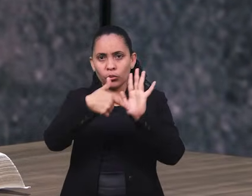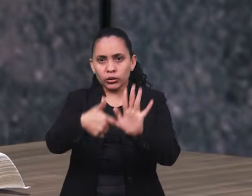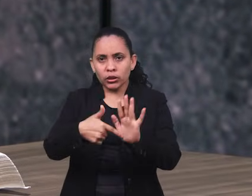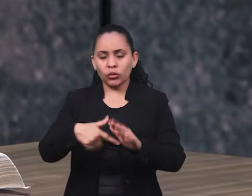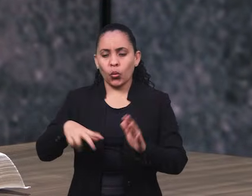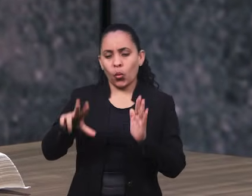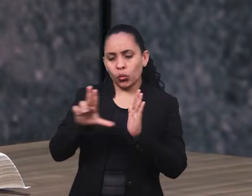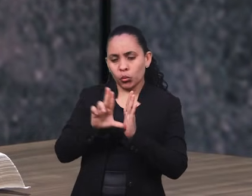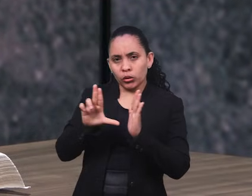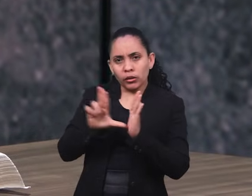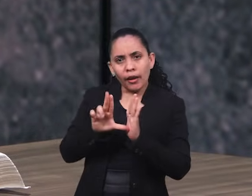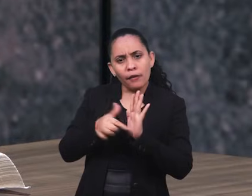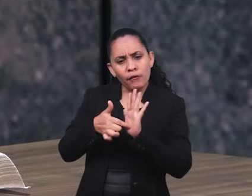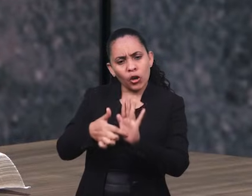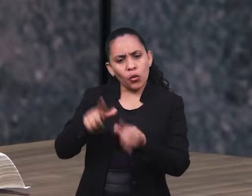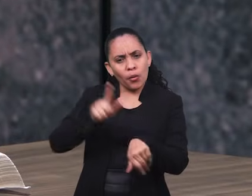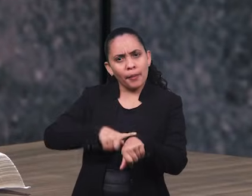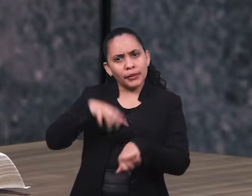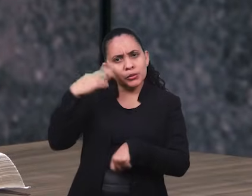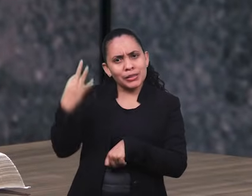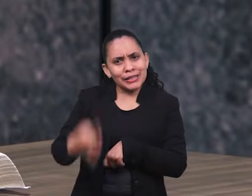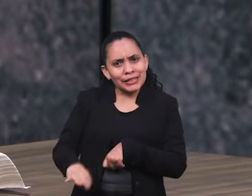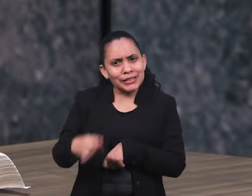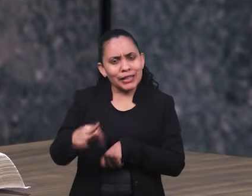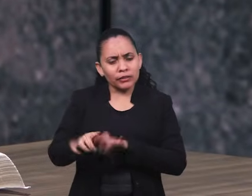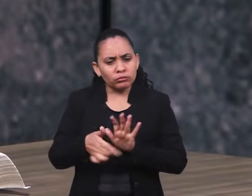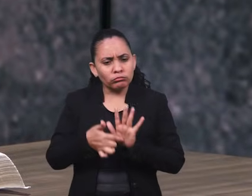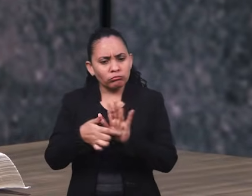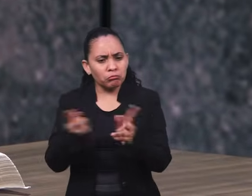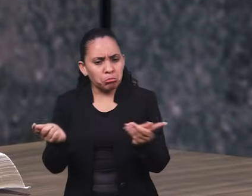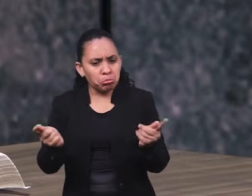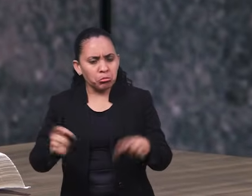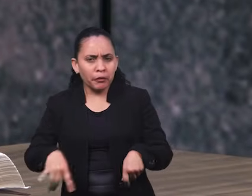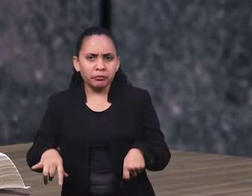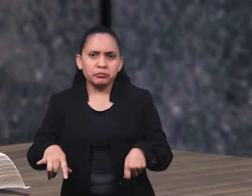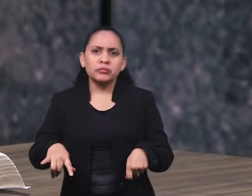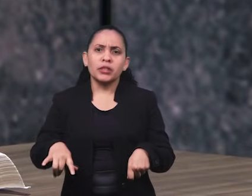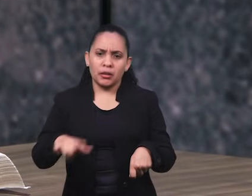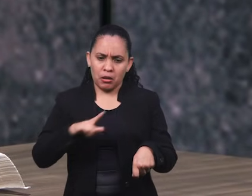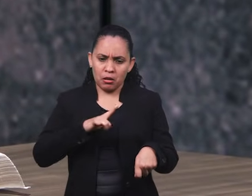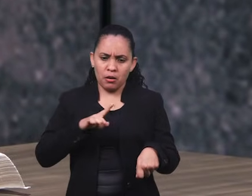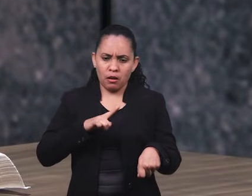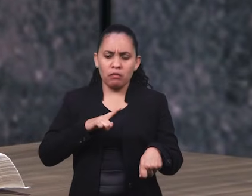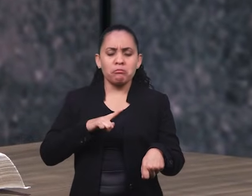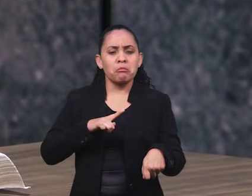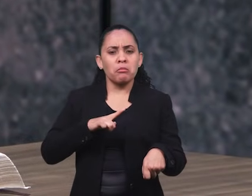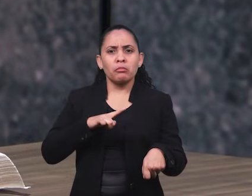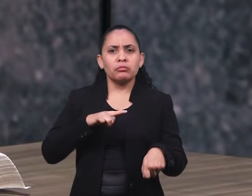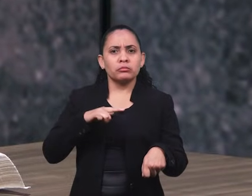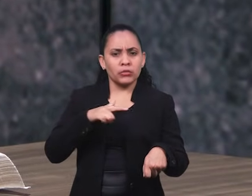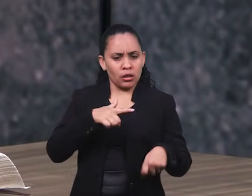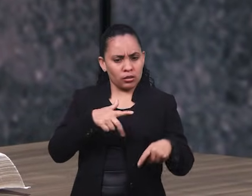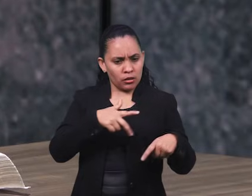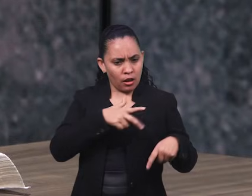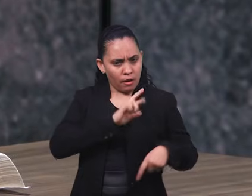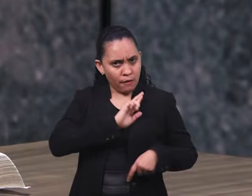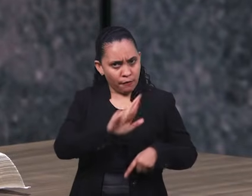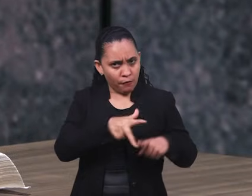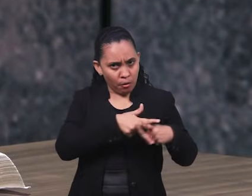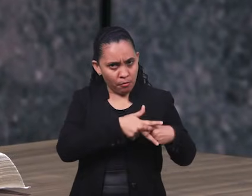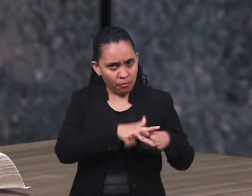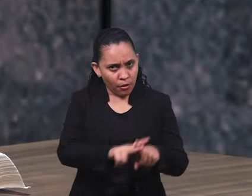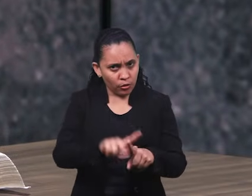falando, Lutero ele veio no momento exato para que pudesse desenvolver esse movimento da reforma. E nós temos